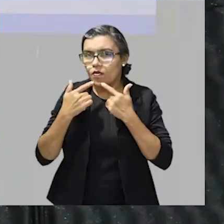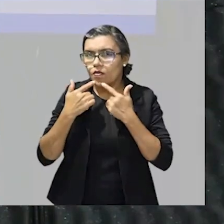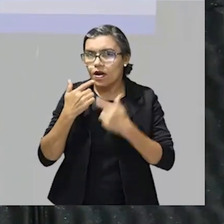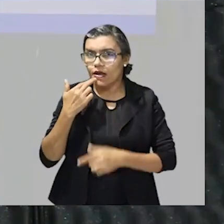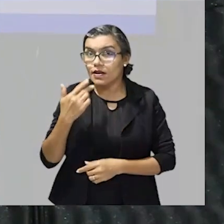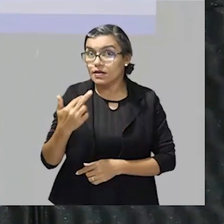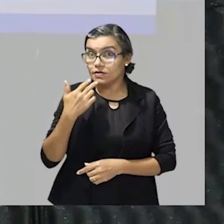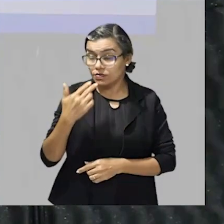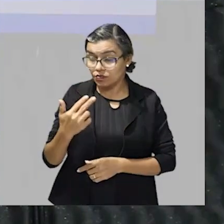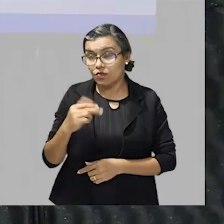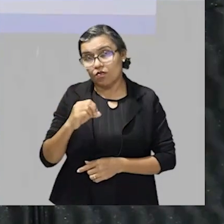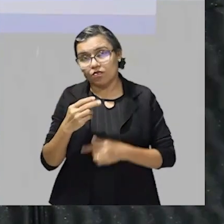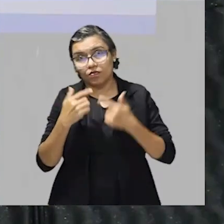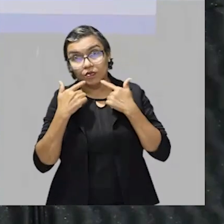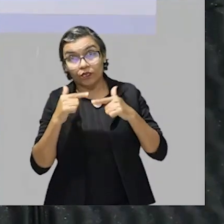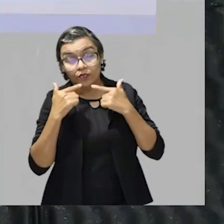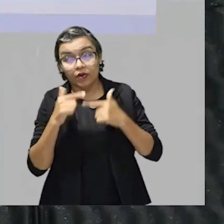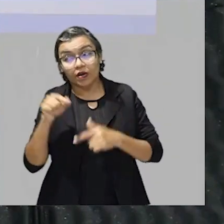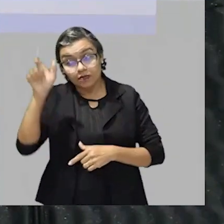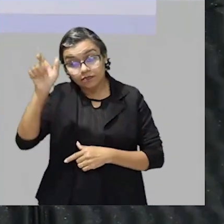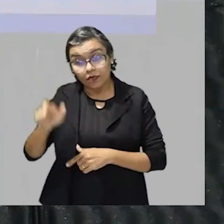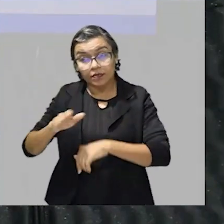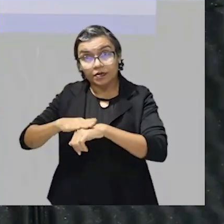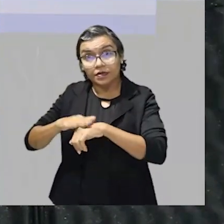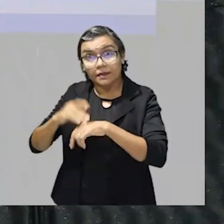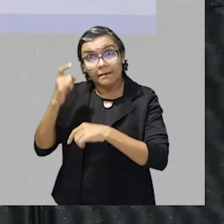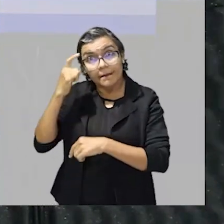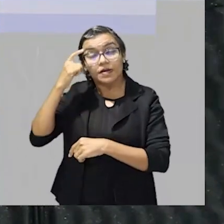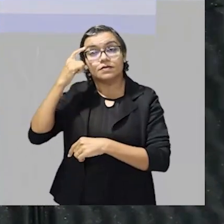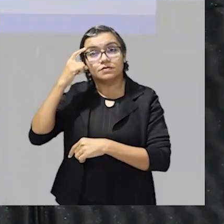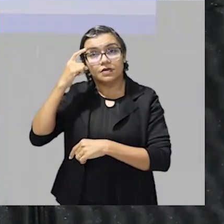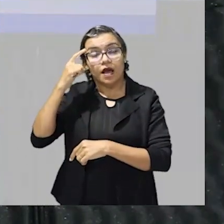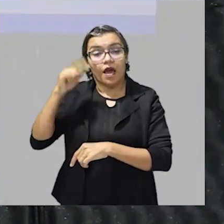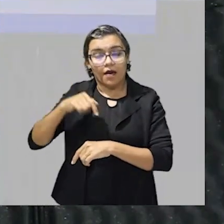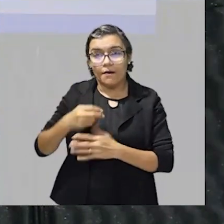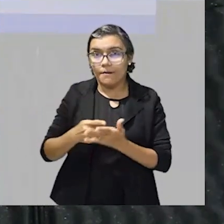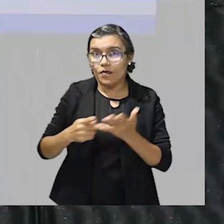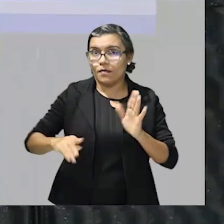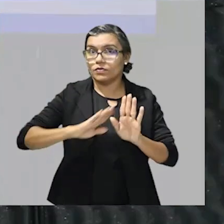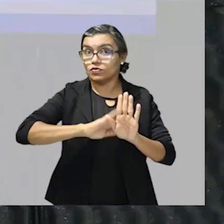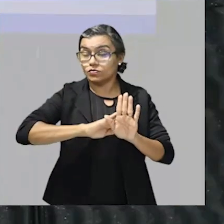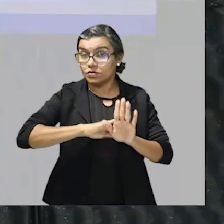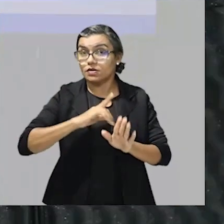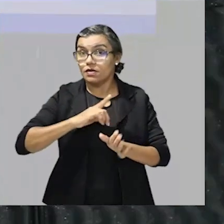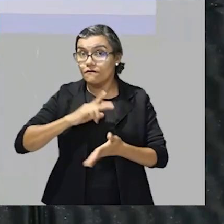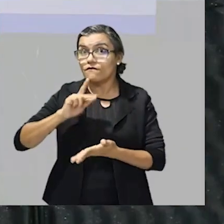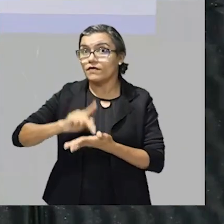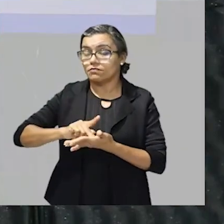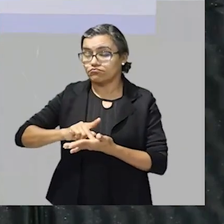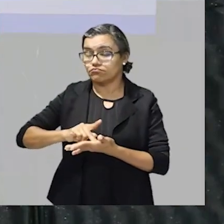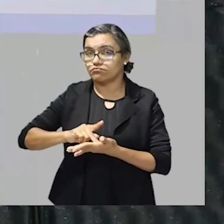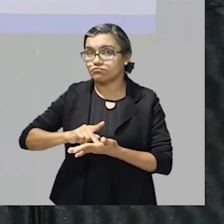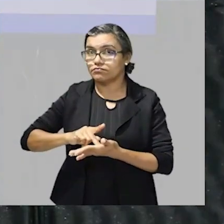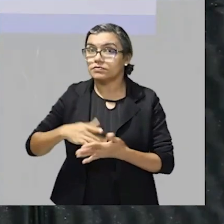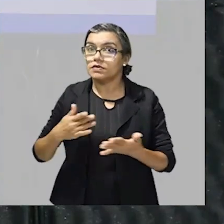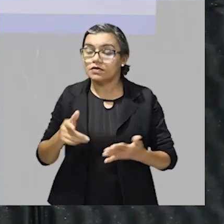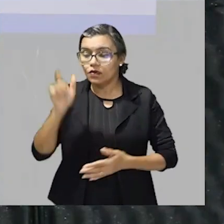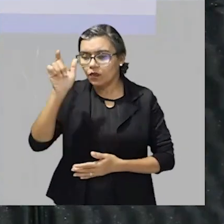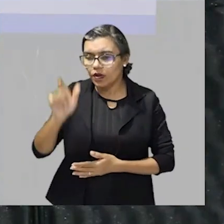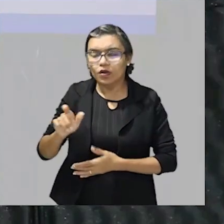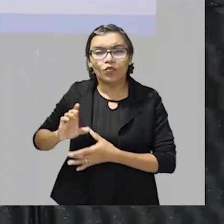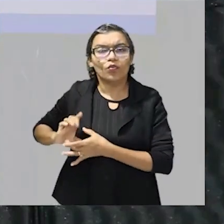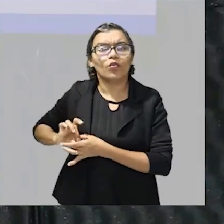na linguagem o que ele pensa porque isso aqui é um poema subjetivo com fatos certo então ele